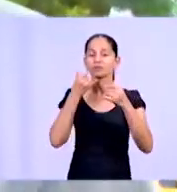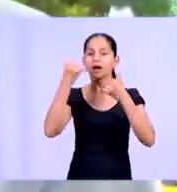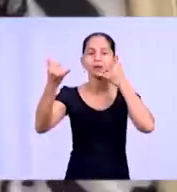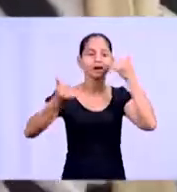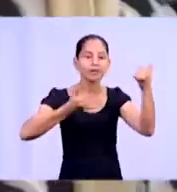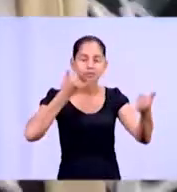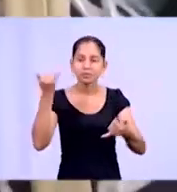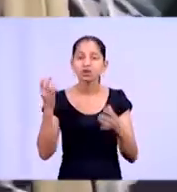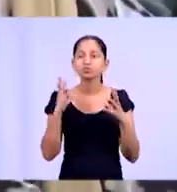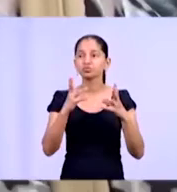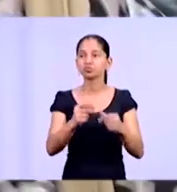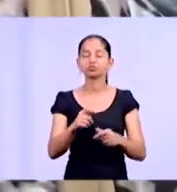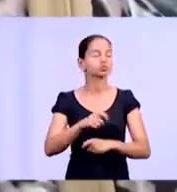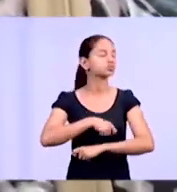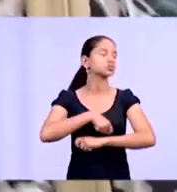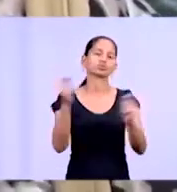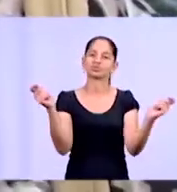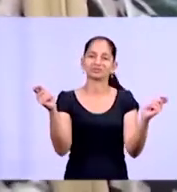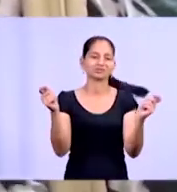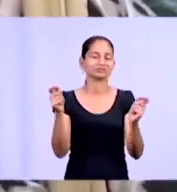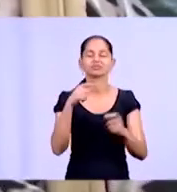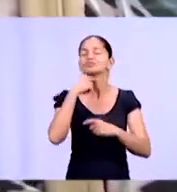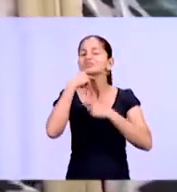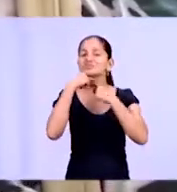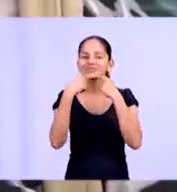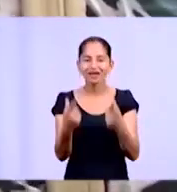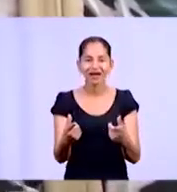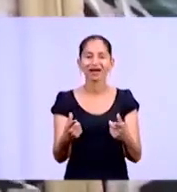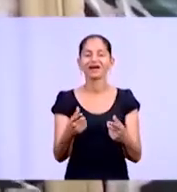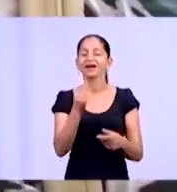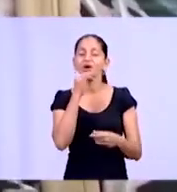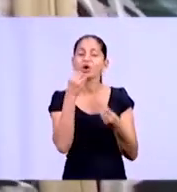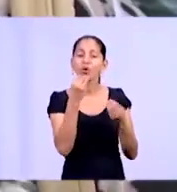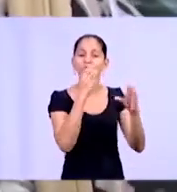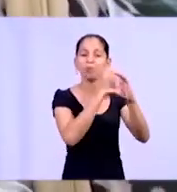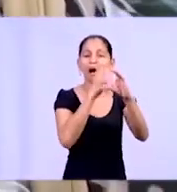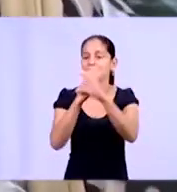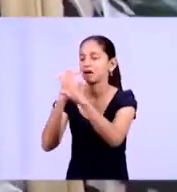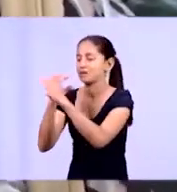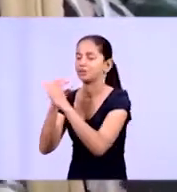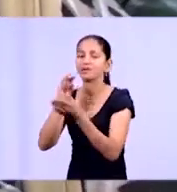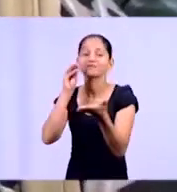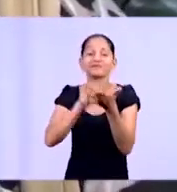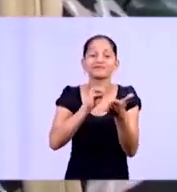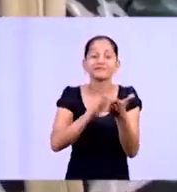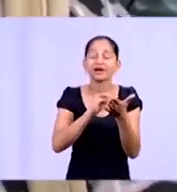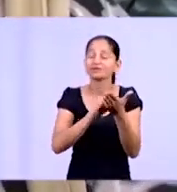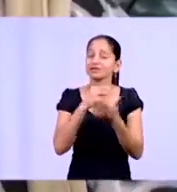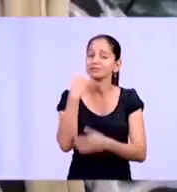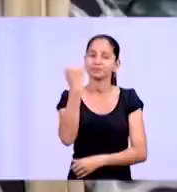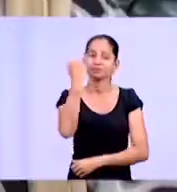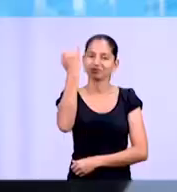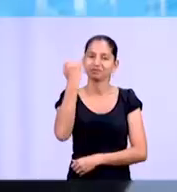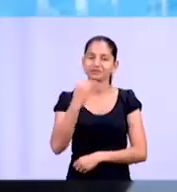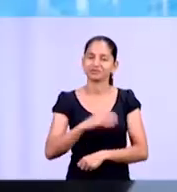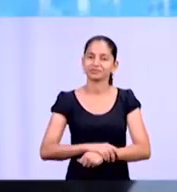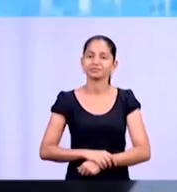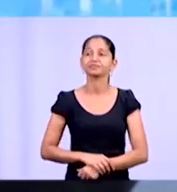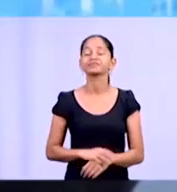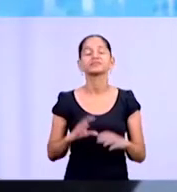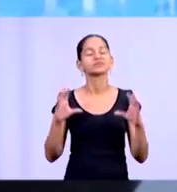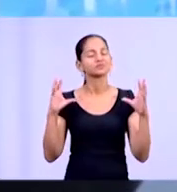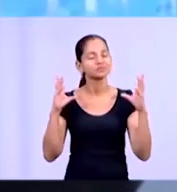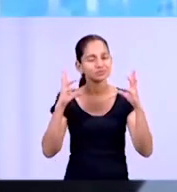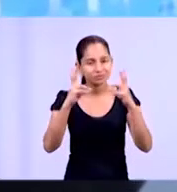no celular. Não consigo, porque fica sem a gente se comunicar, né? E o celular é muito importante pra gente. Todos